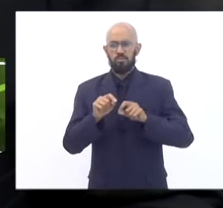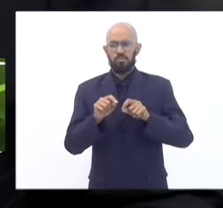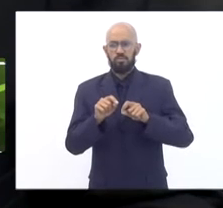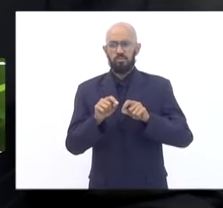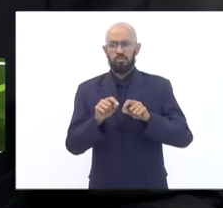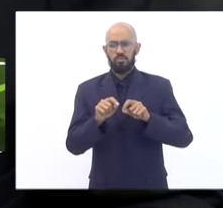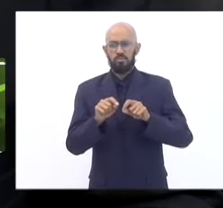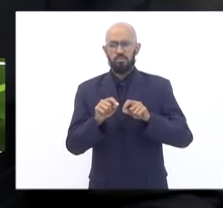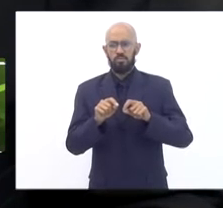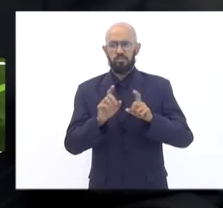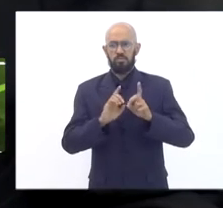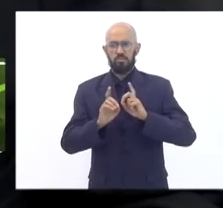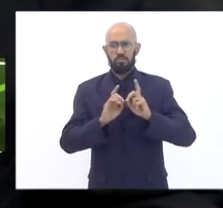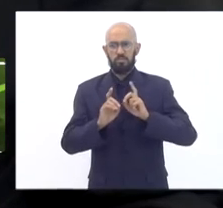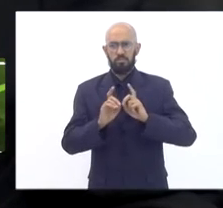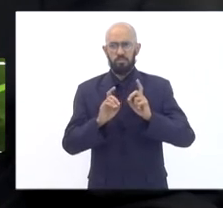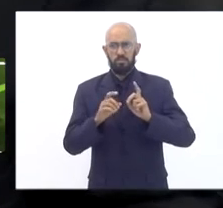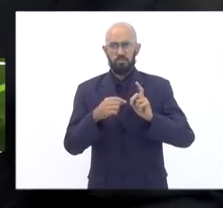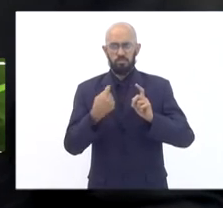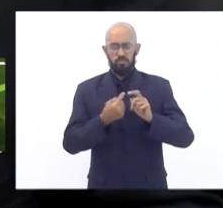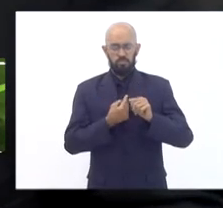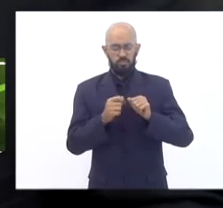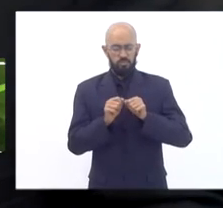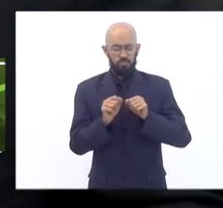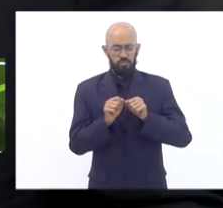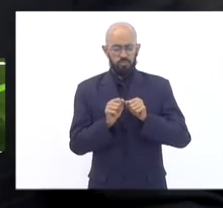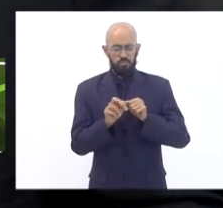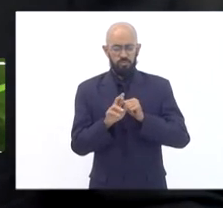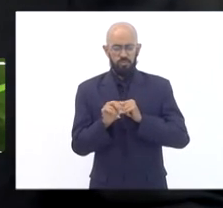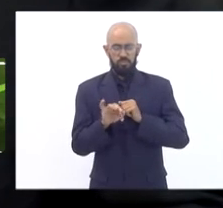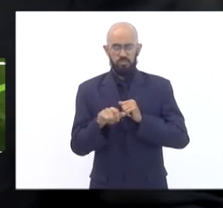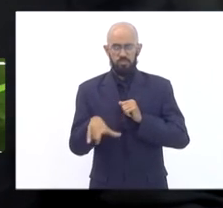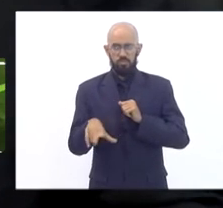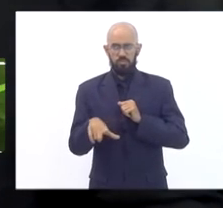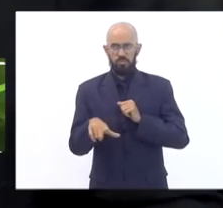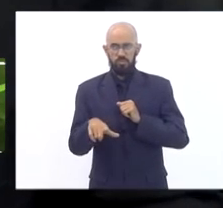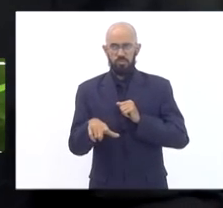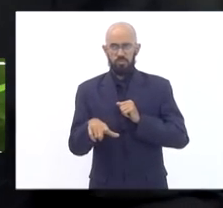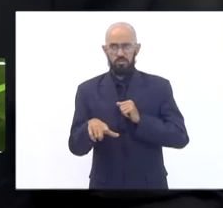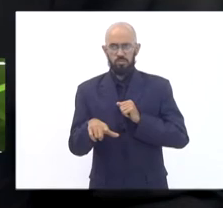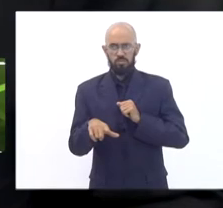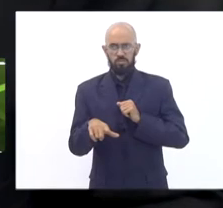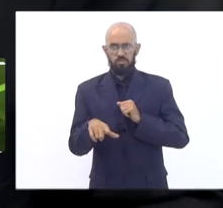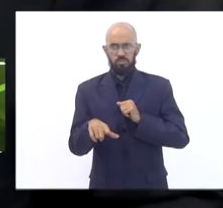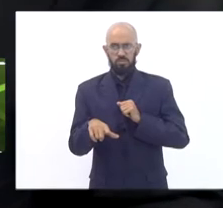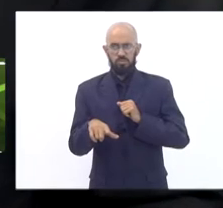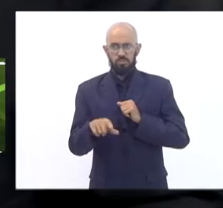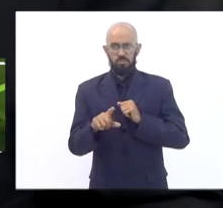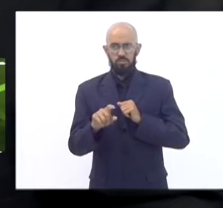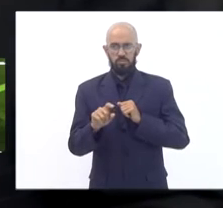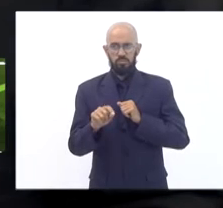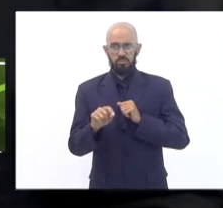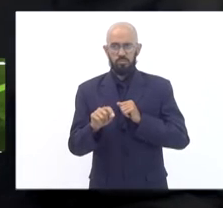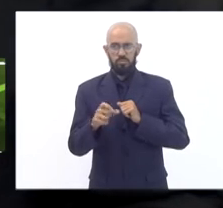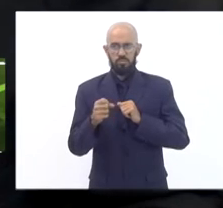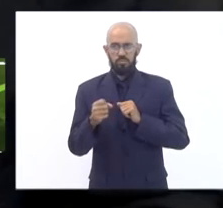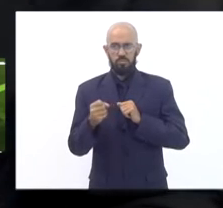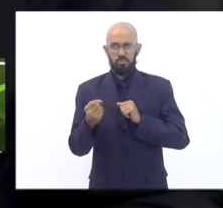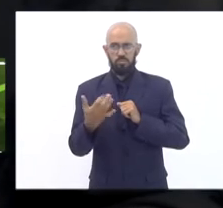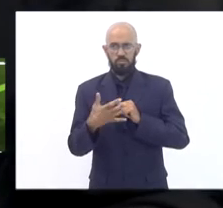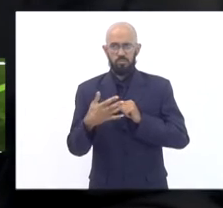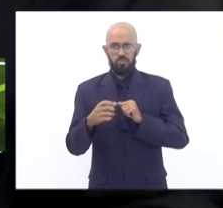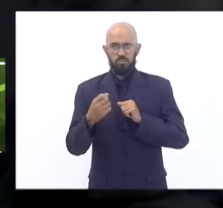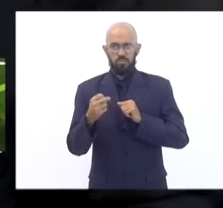do debate que fizemos, sobretudo com a senhora Raquel Lima, quando no oitavo termo aditivo houve essa